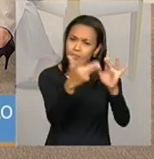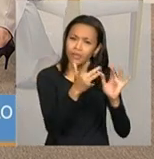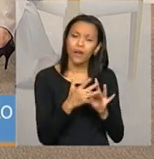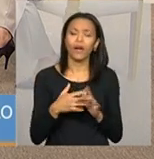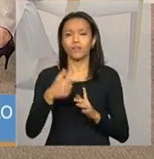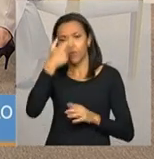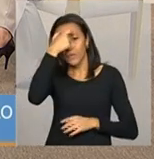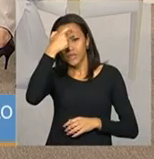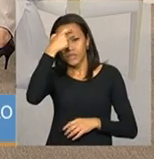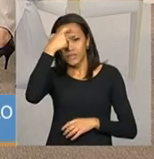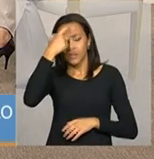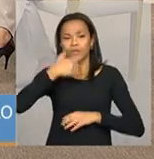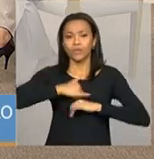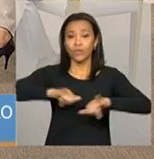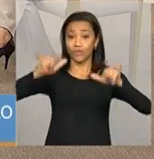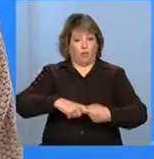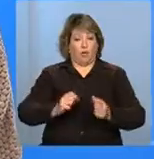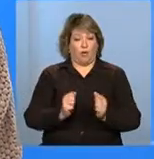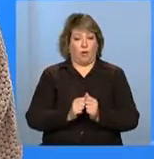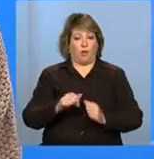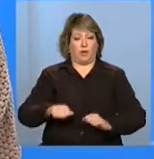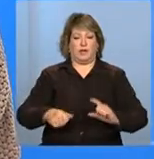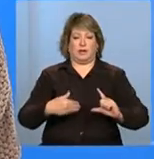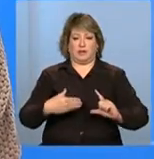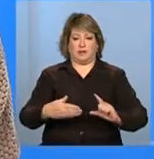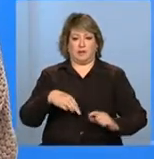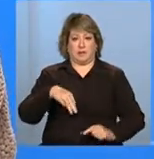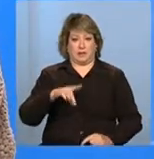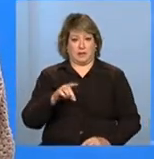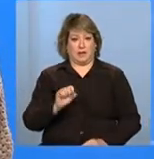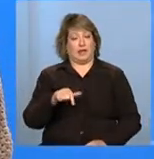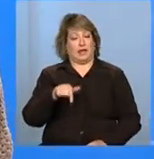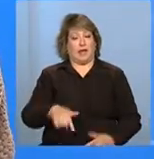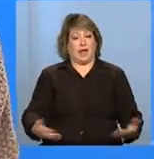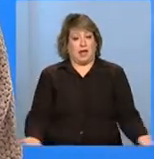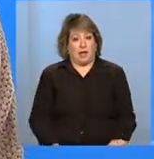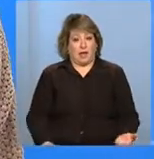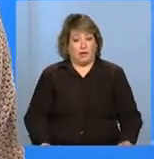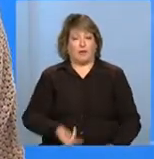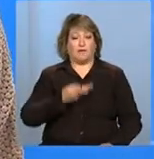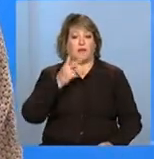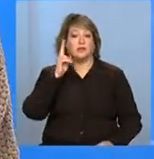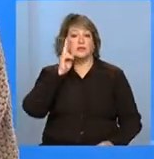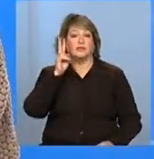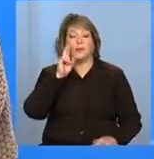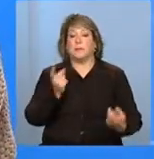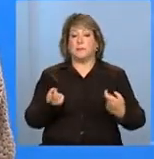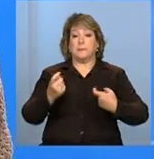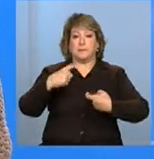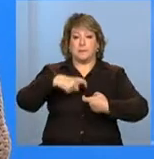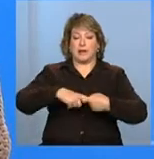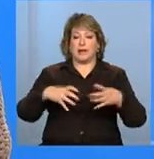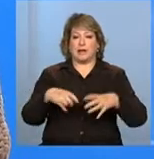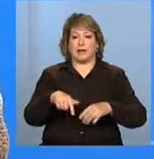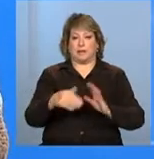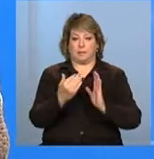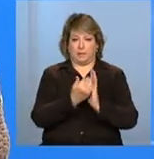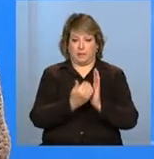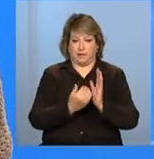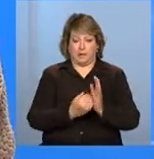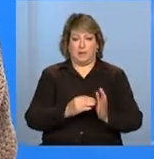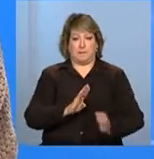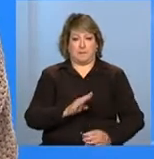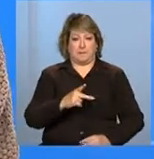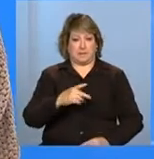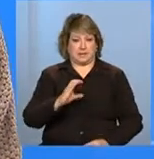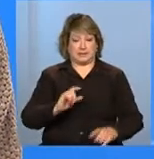conscientização e divulgação, né, dessa possibilidade. E nesse bloco, vamos tratar da parceria entre o programa BPC Trabalho